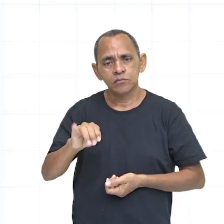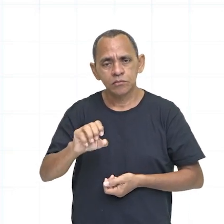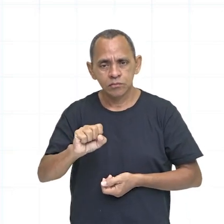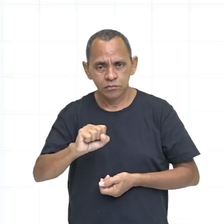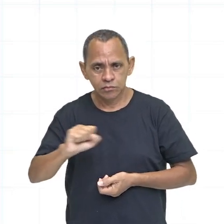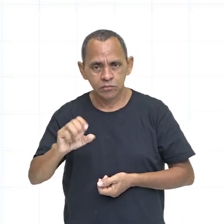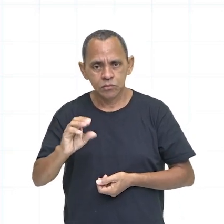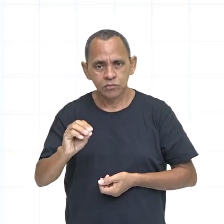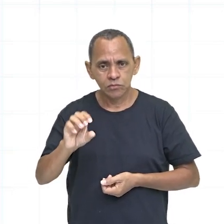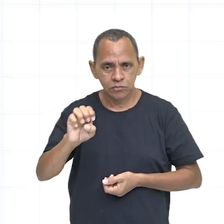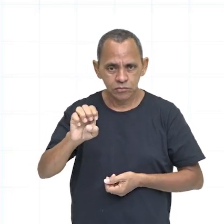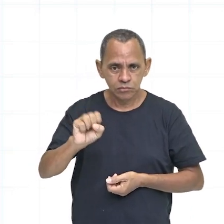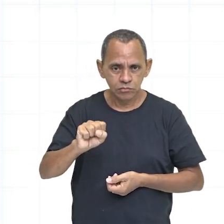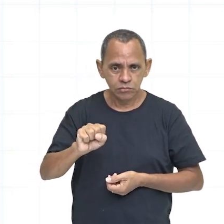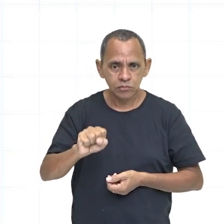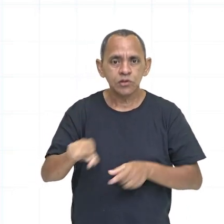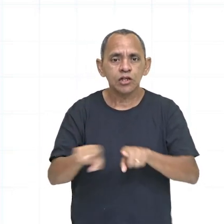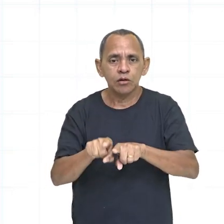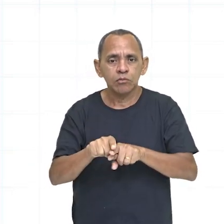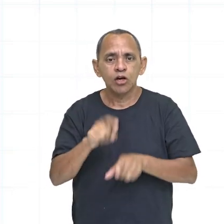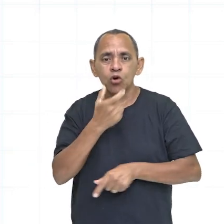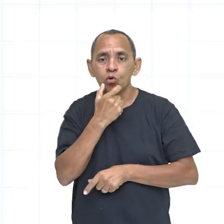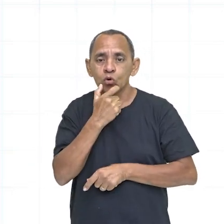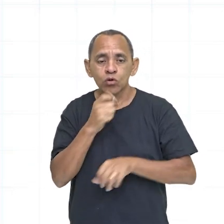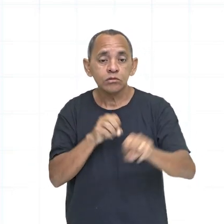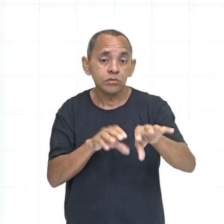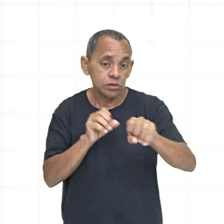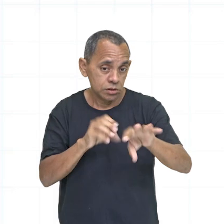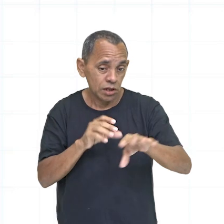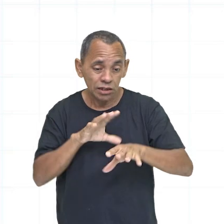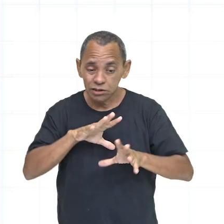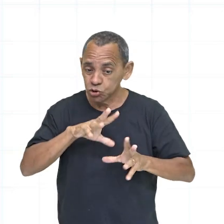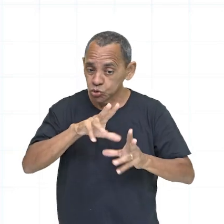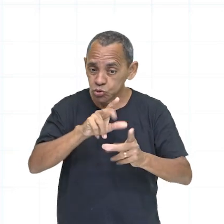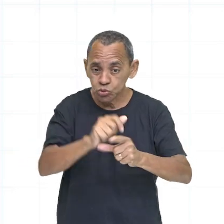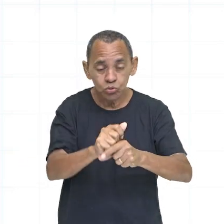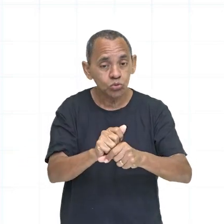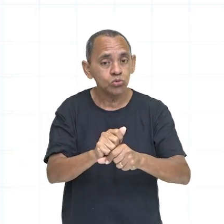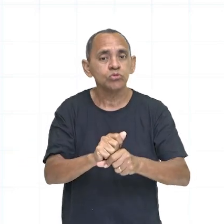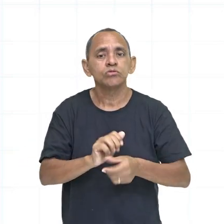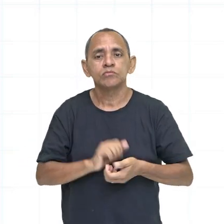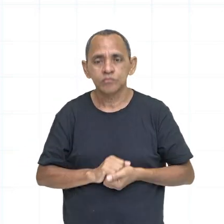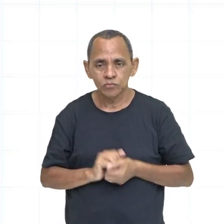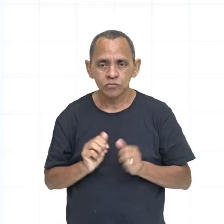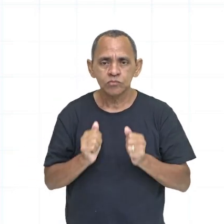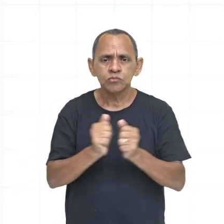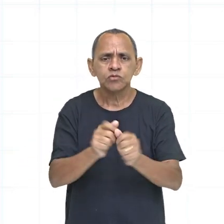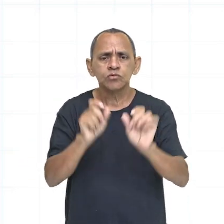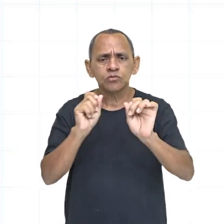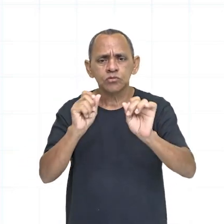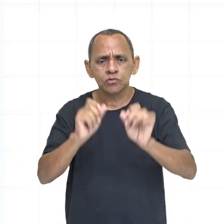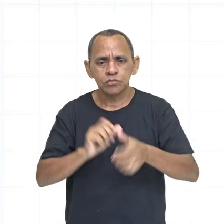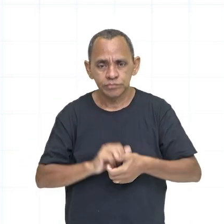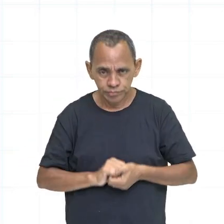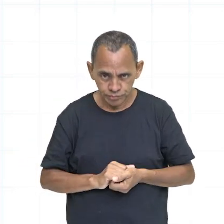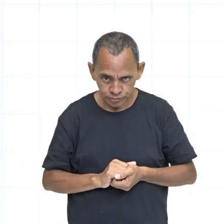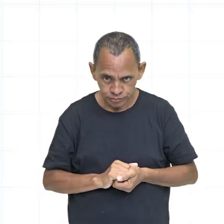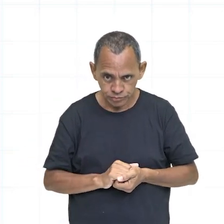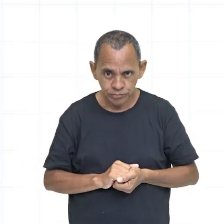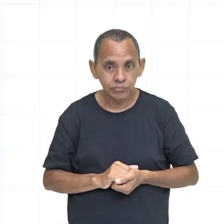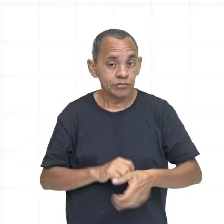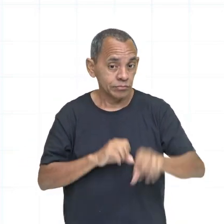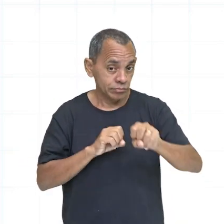missões. E a língua inglesa era ensinada, ok? Junto com religious education,